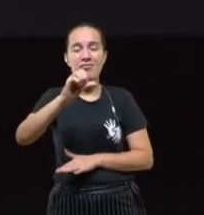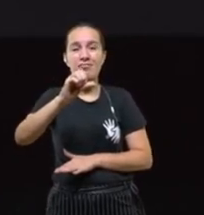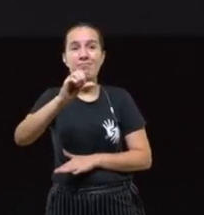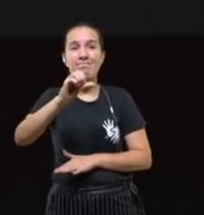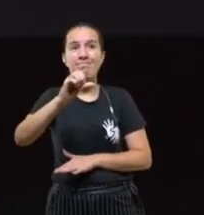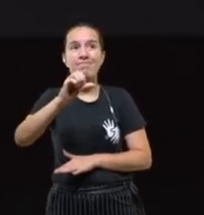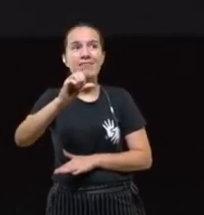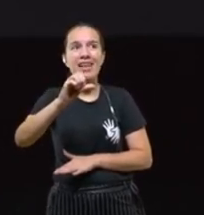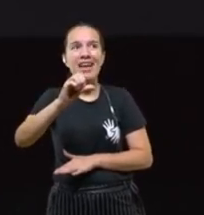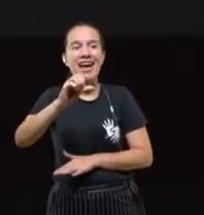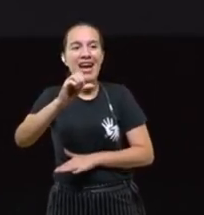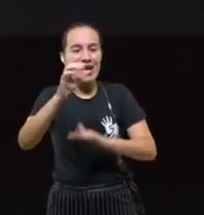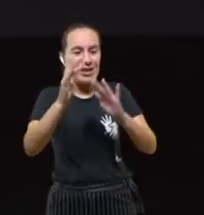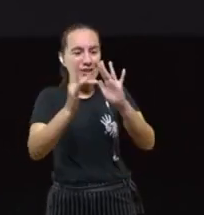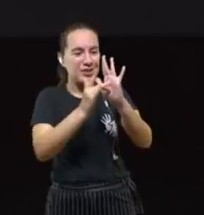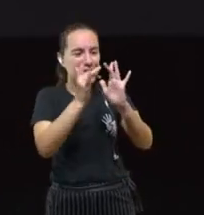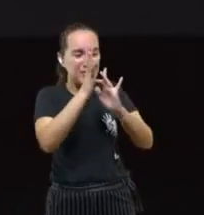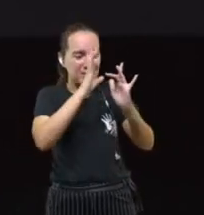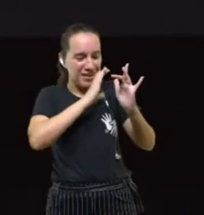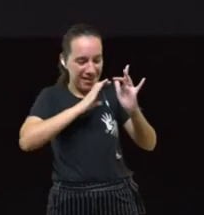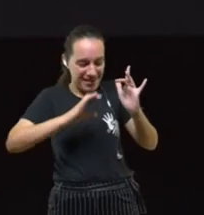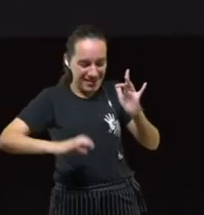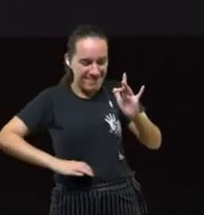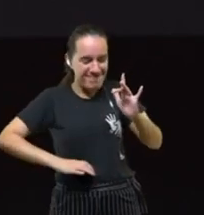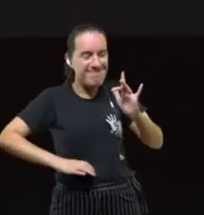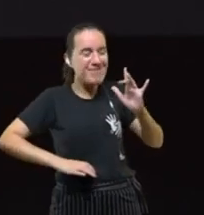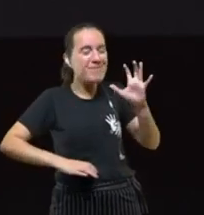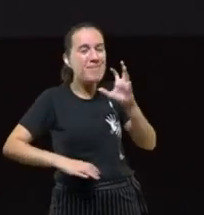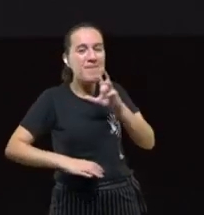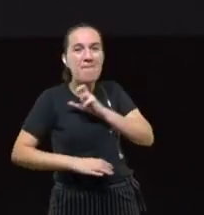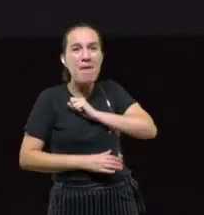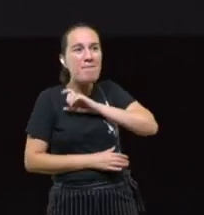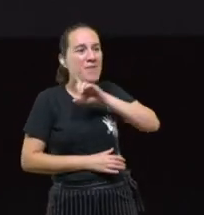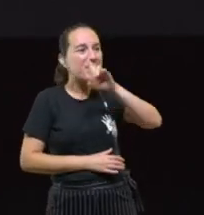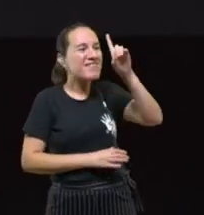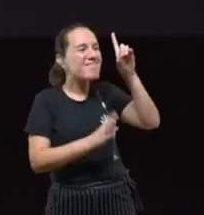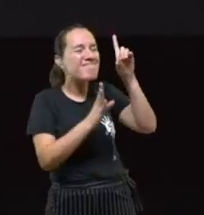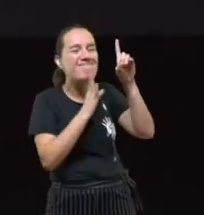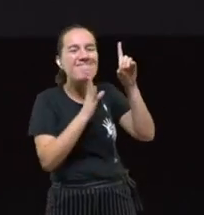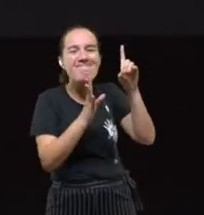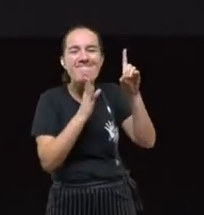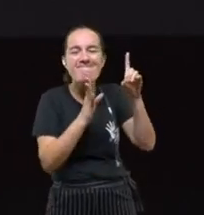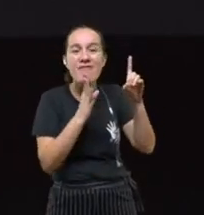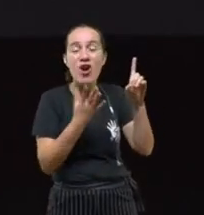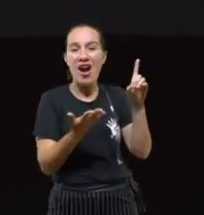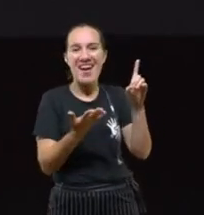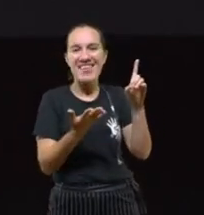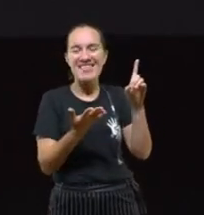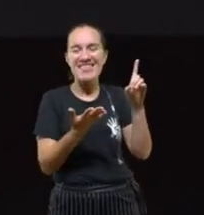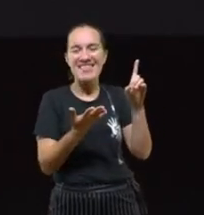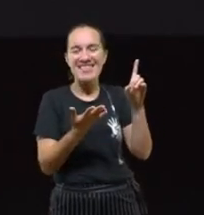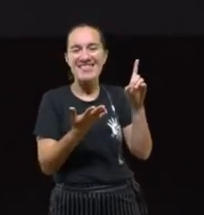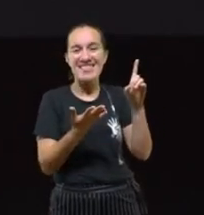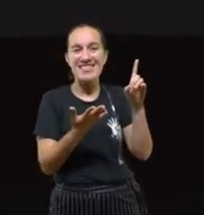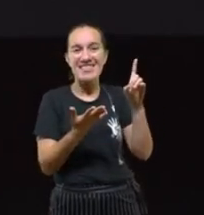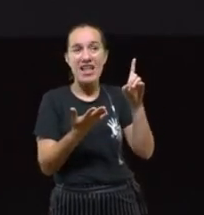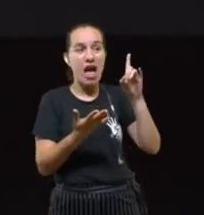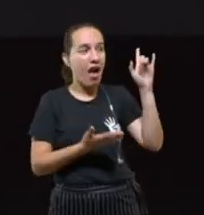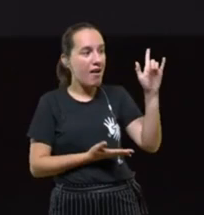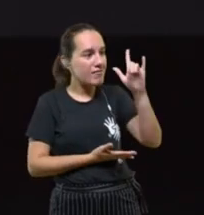E conhecer o amor de Cristo, que o amor de Cristo